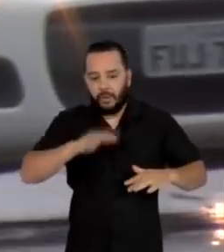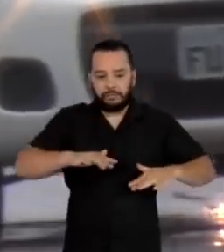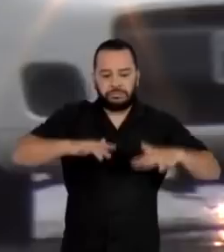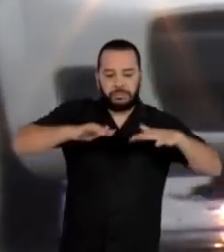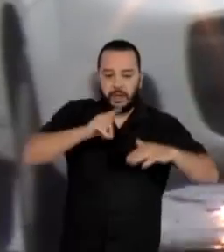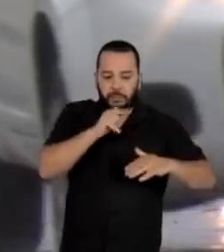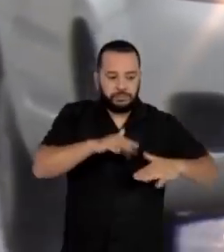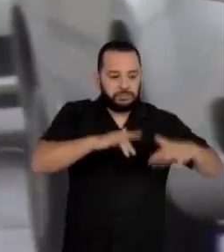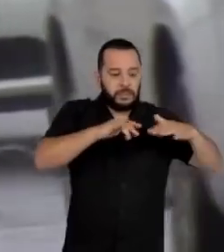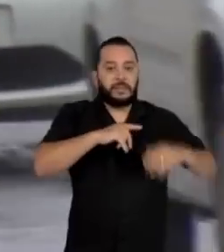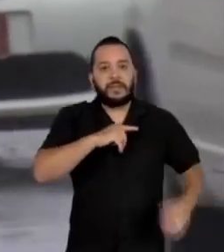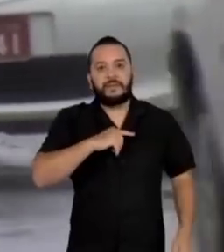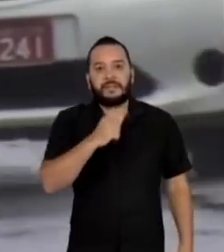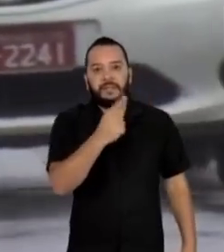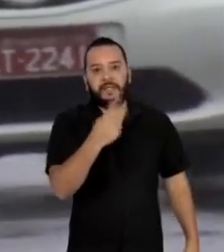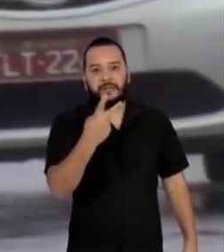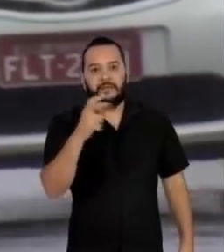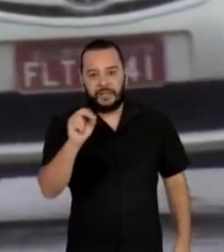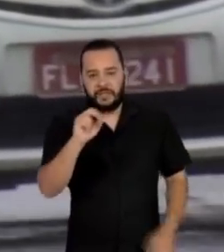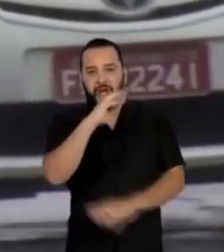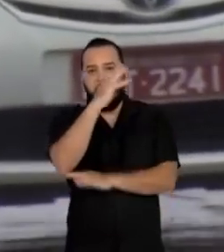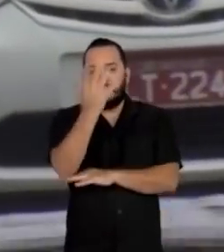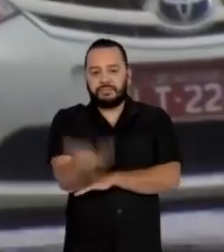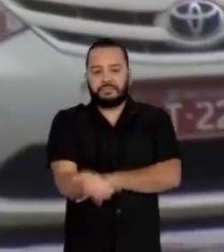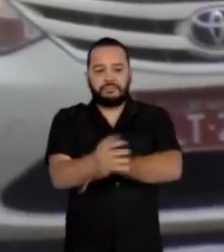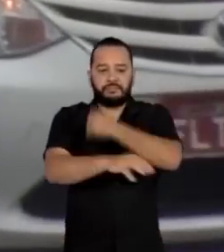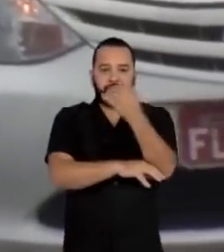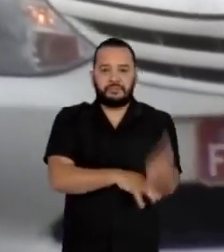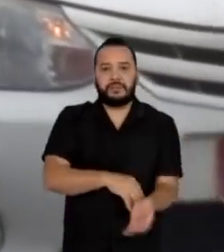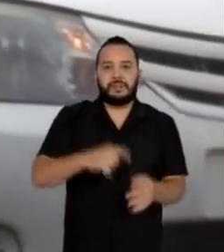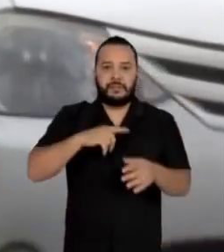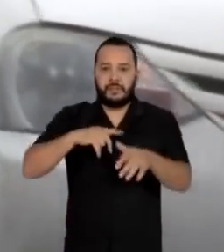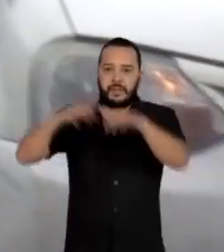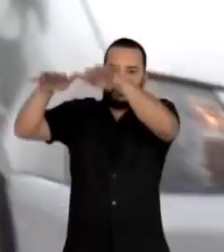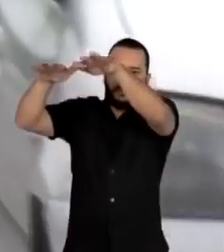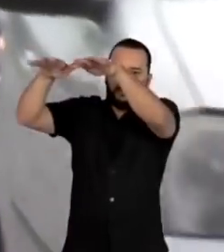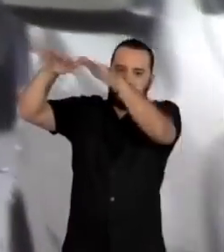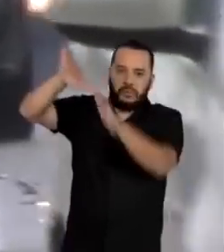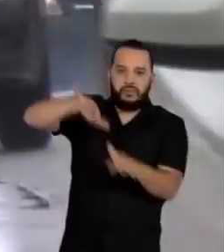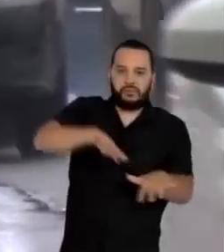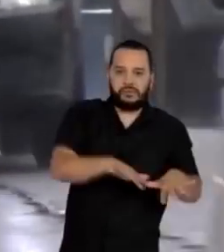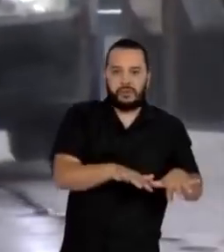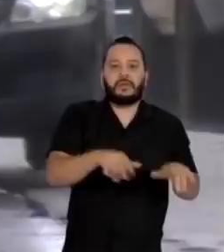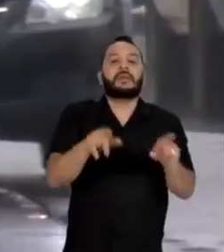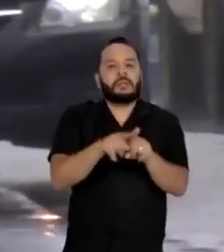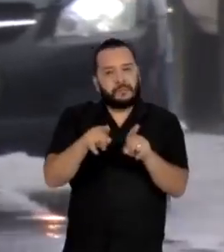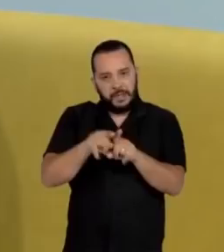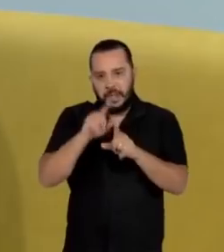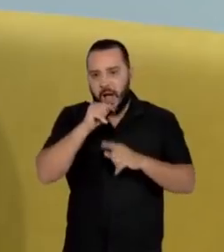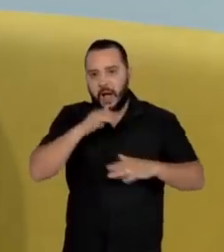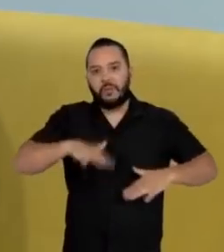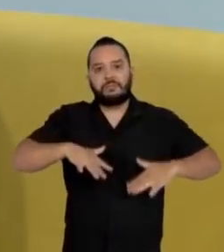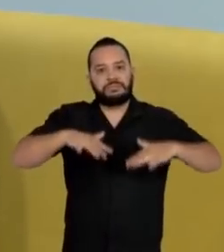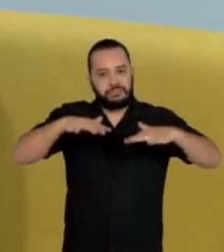registrados 120 quedas de árvores, desabamentos de terra e vários pontos de alagamento.